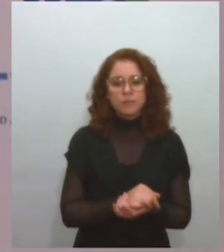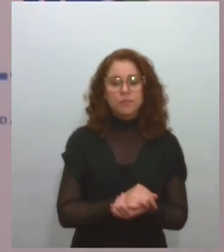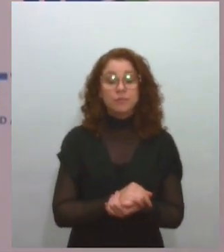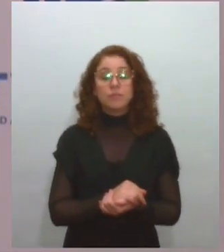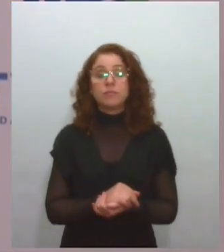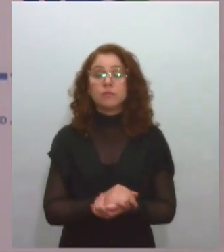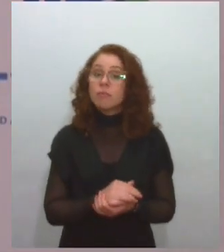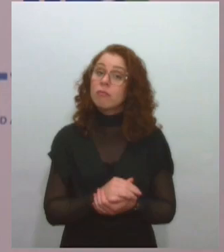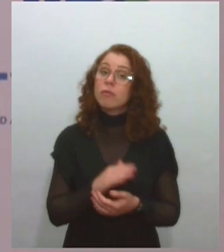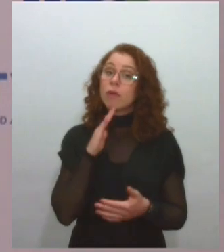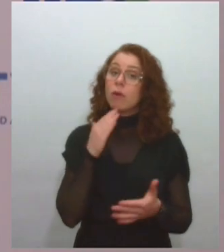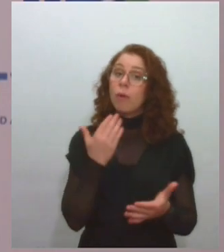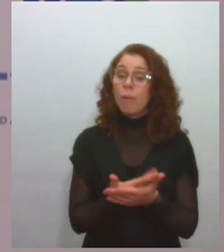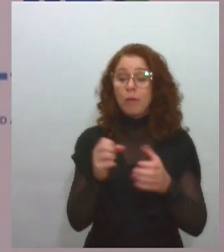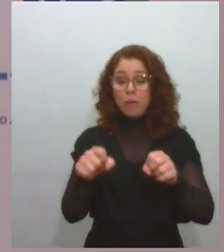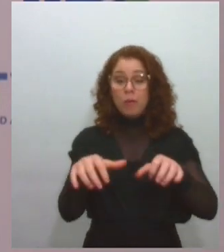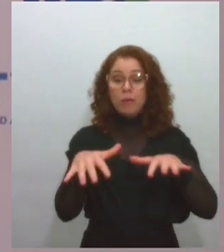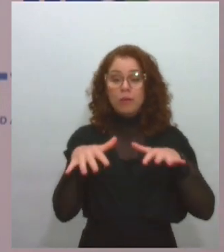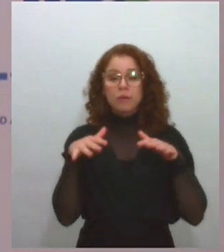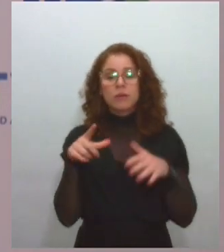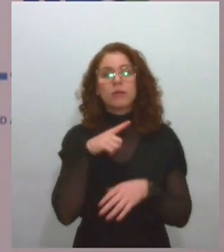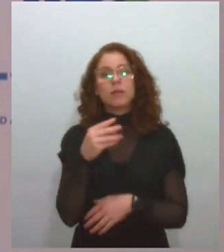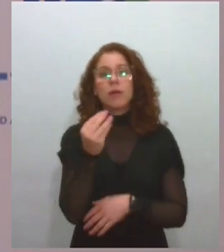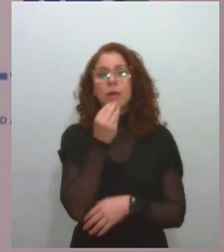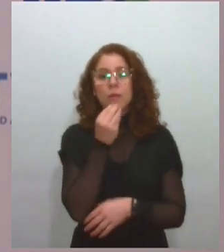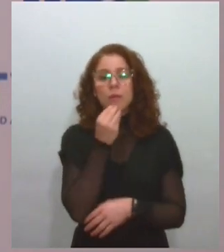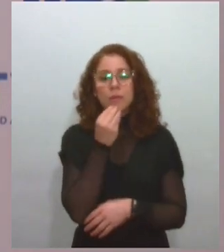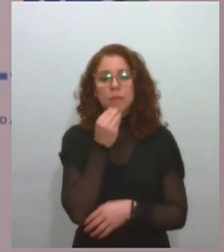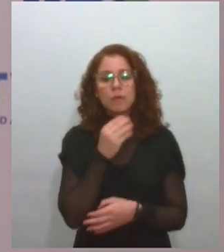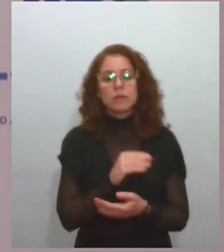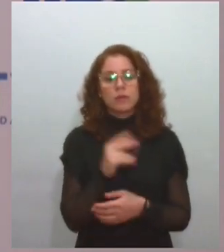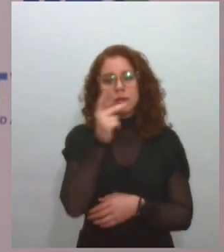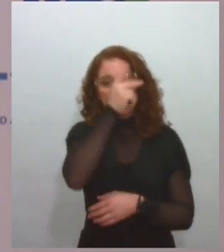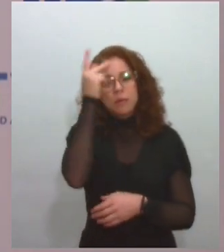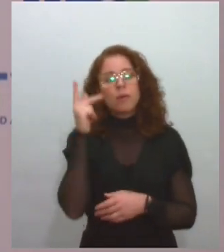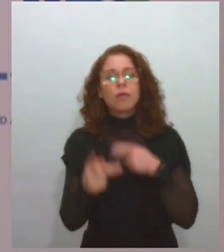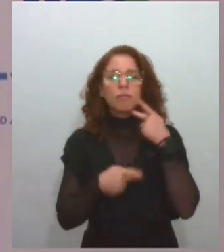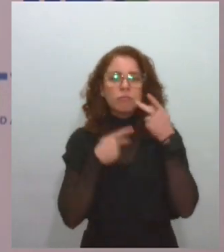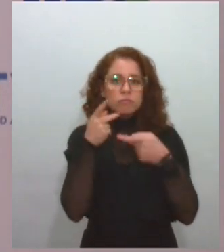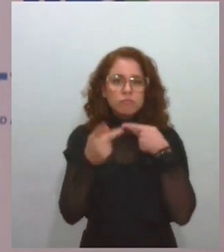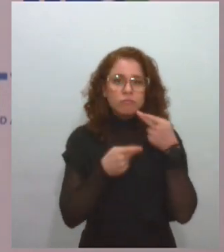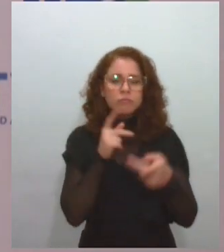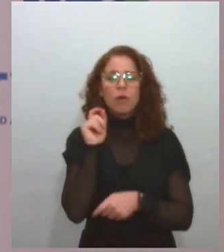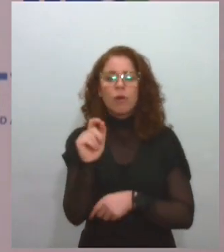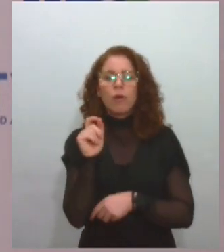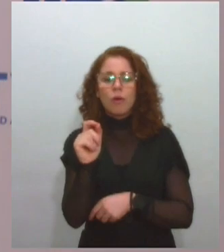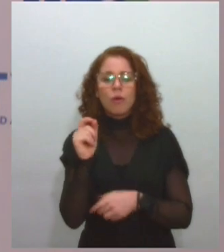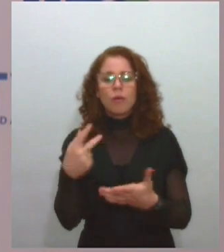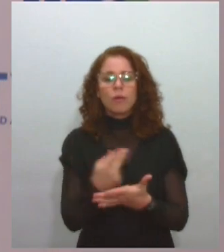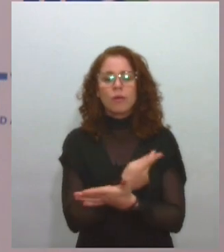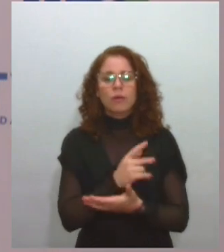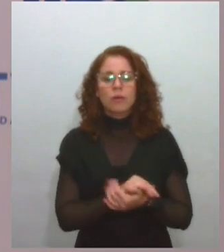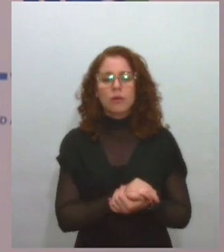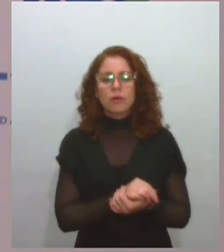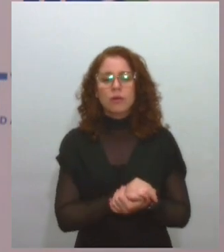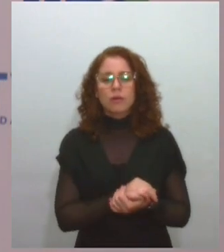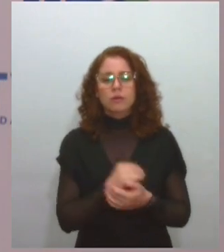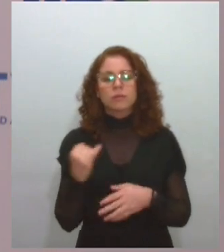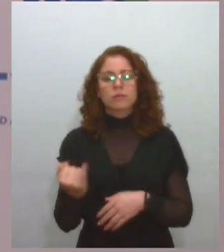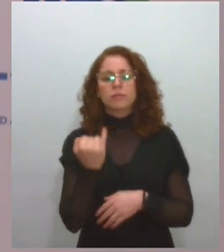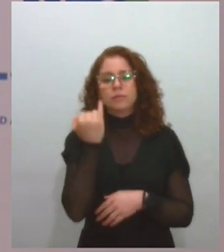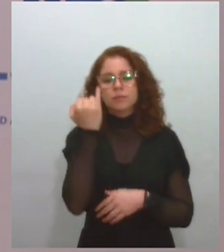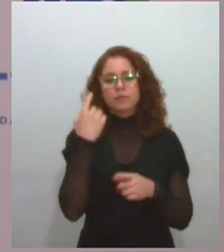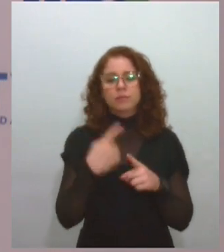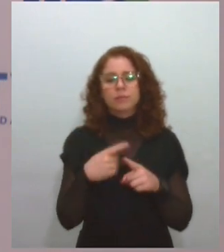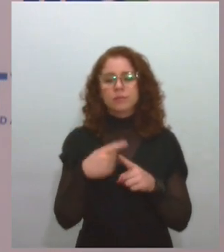plenário, onde eles dão a oportunidade da pessoa falar sobre o que está ocorrendo, que é algo muito importante porque dá voz ao